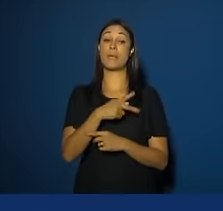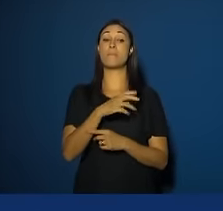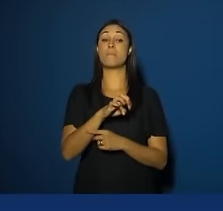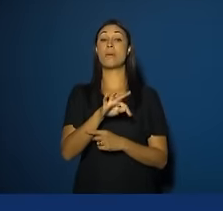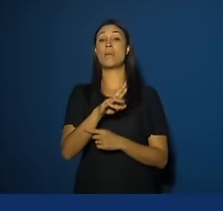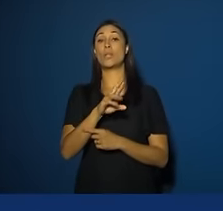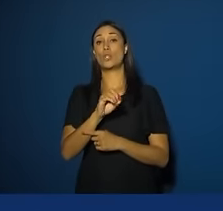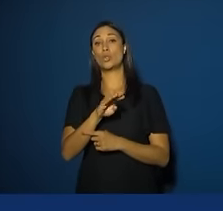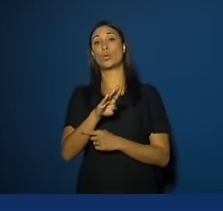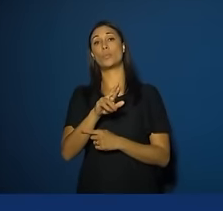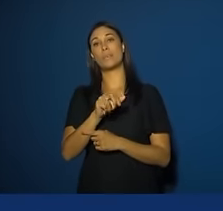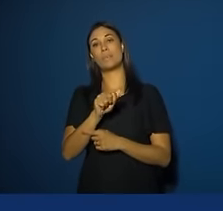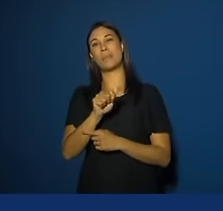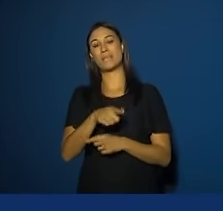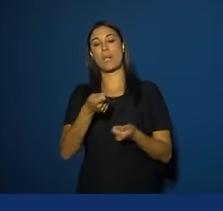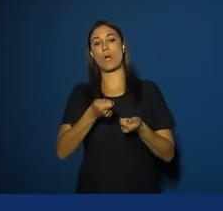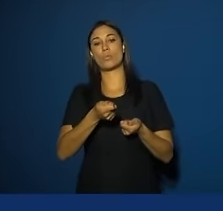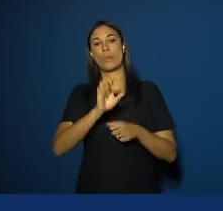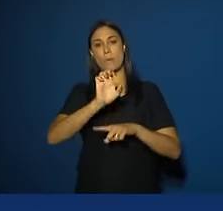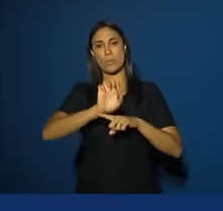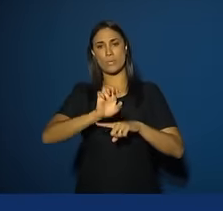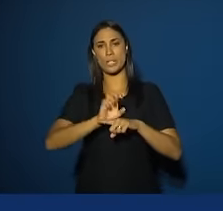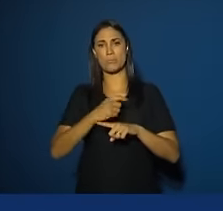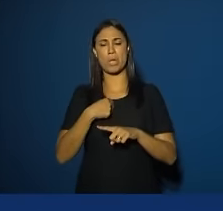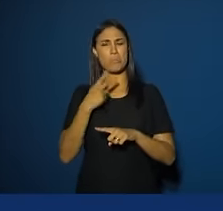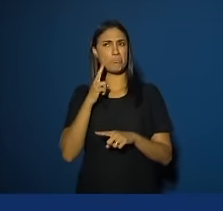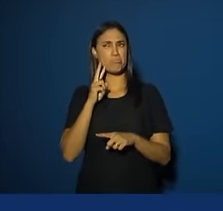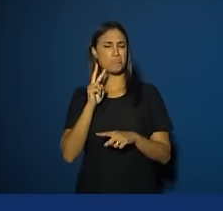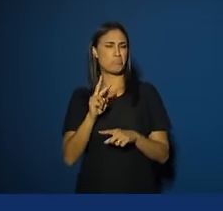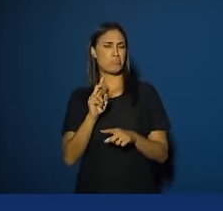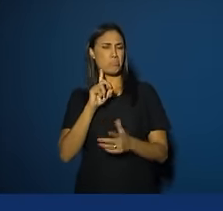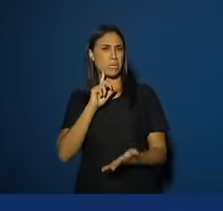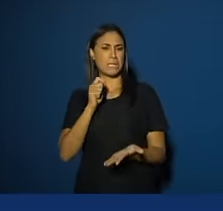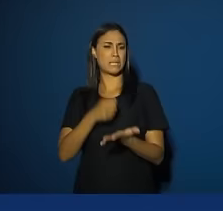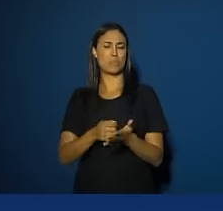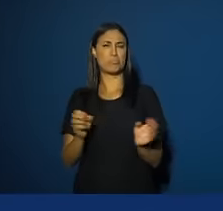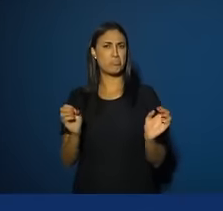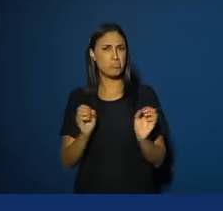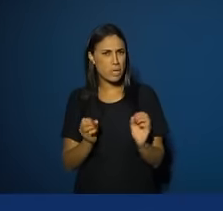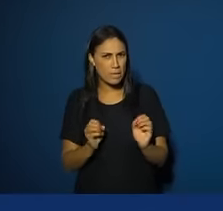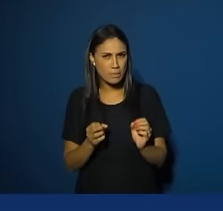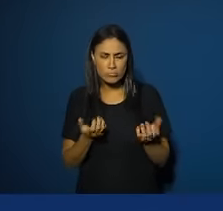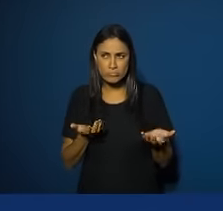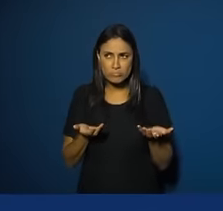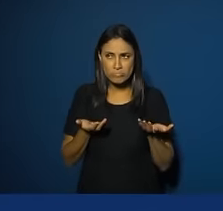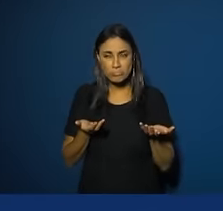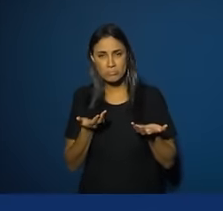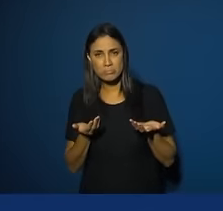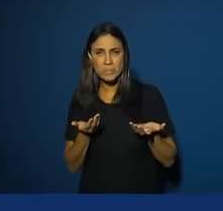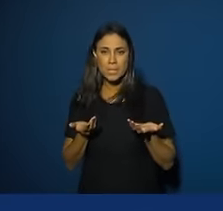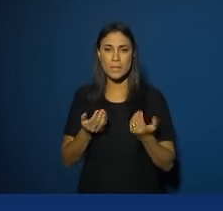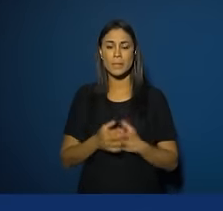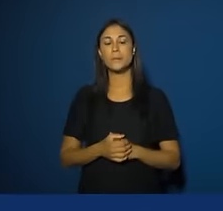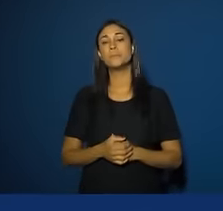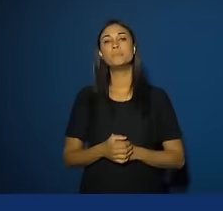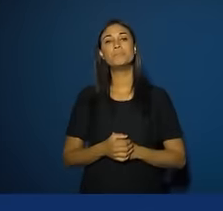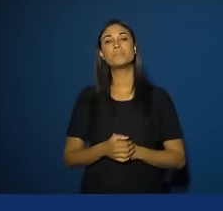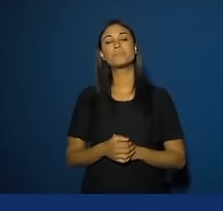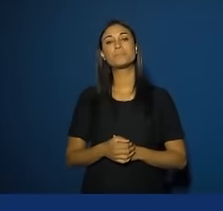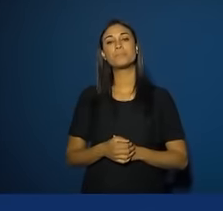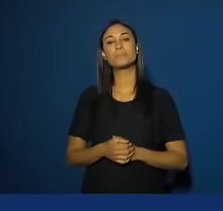que é uma empresa controlada pelo Estado eu não tô vendo nenhuma decisão da Petrobras que tá tá